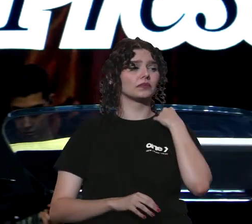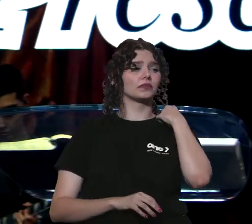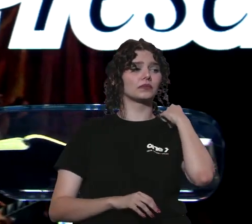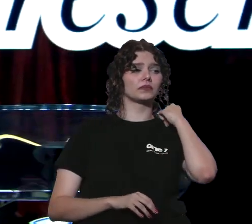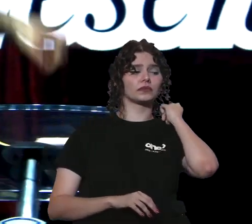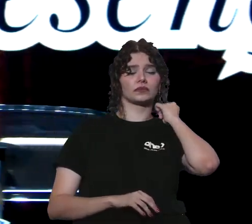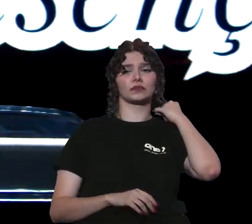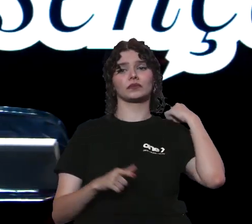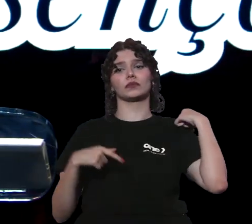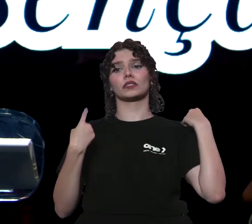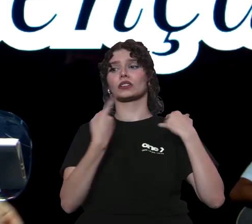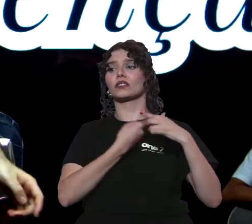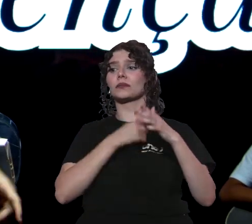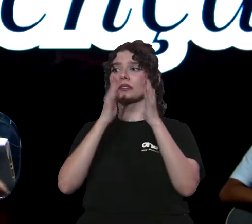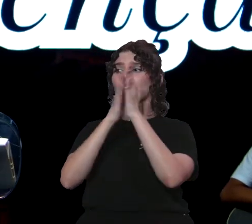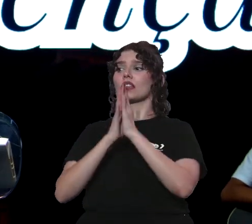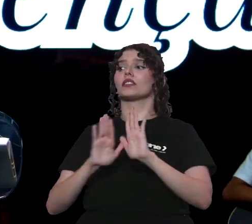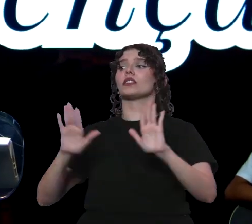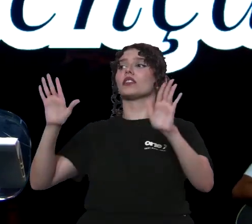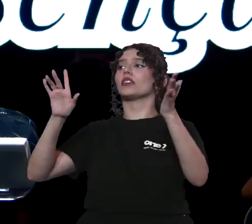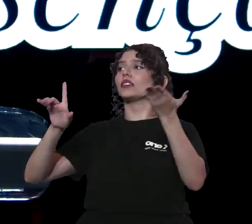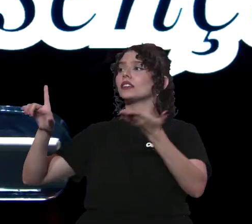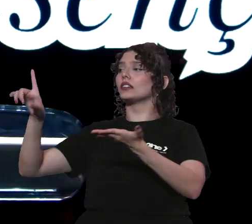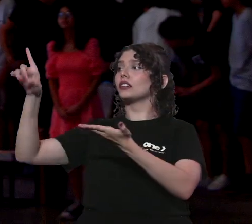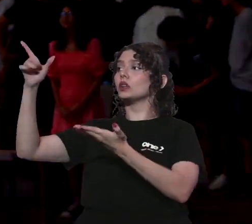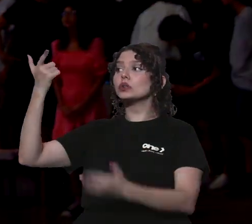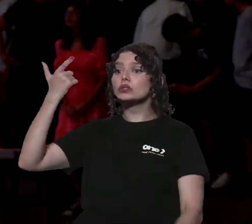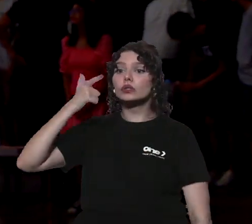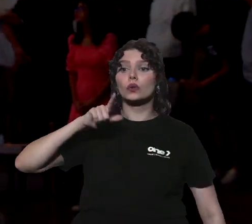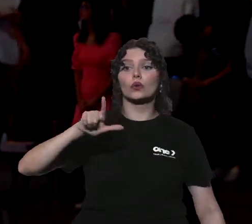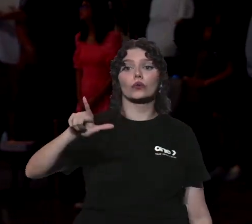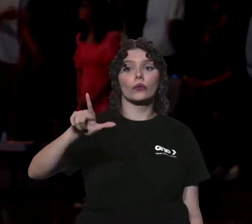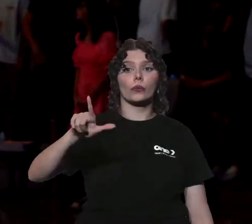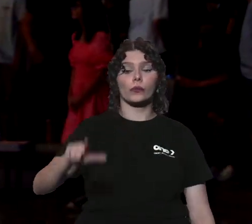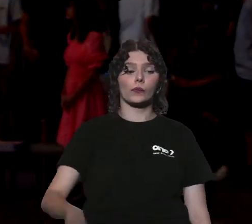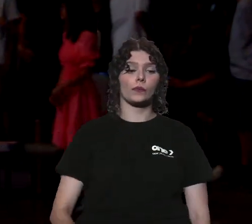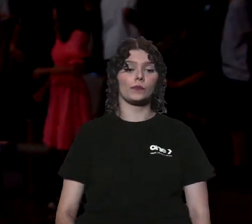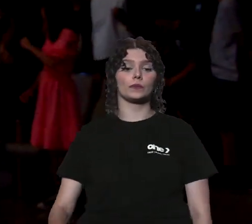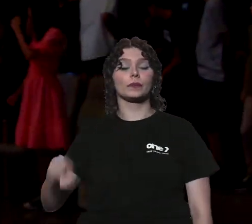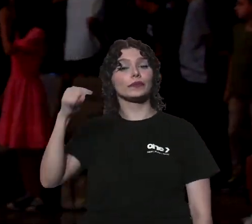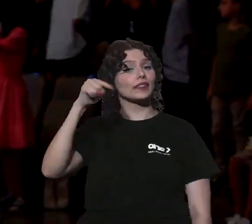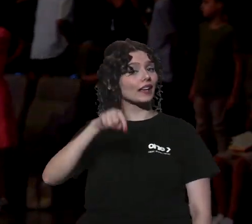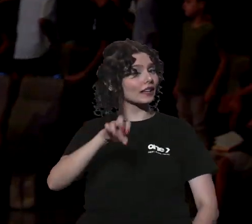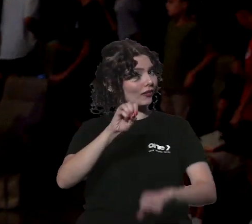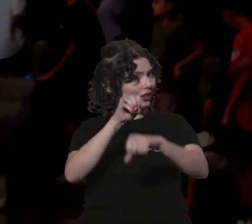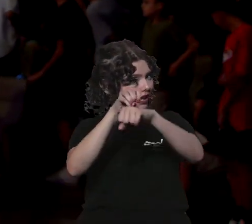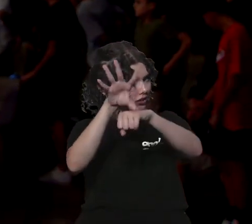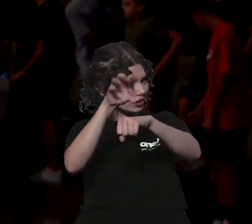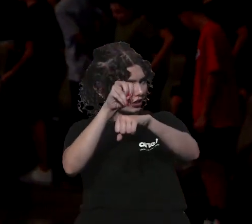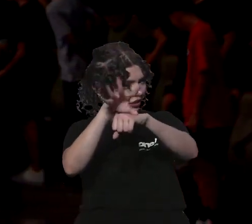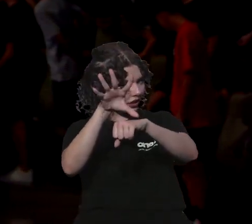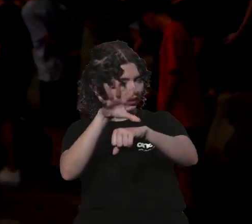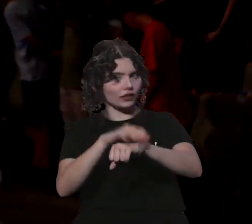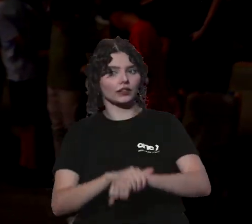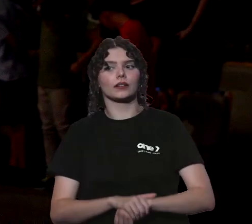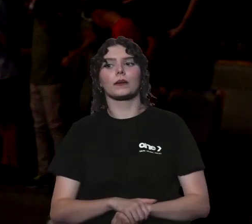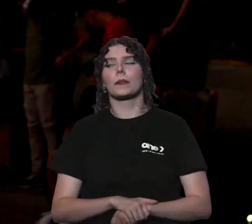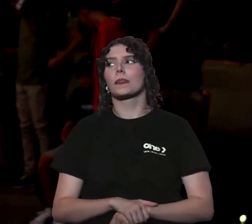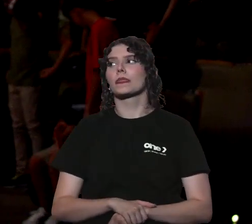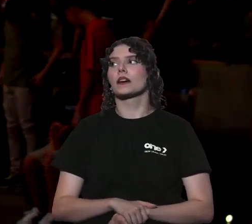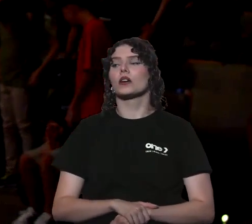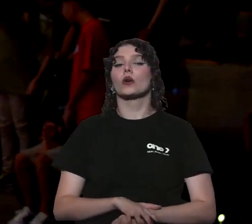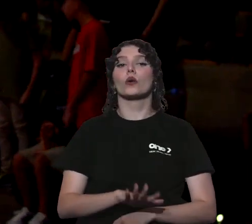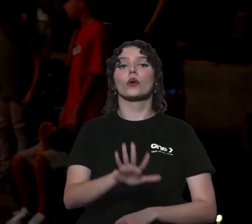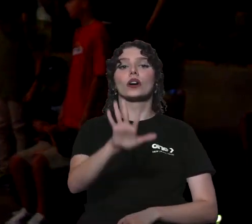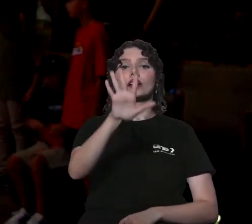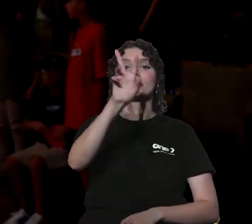Nós vamos adorar a Deus mais uma vez. E aqui fica a dica. Olha as 5 coisas que